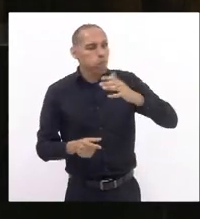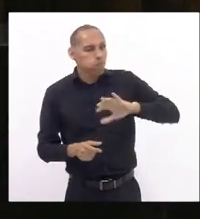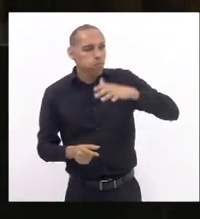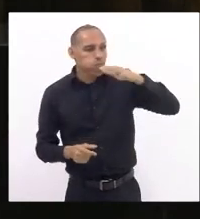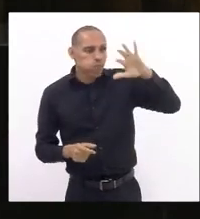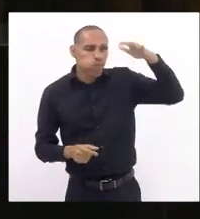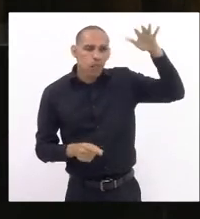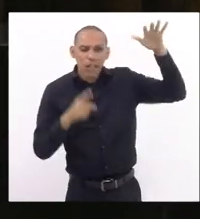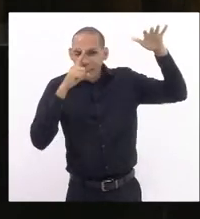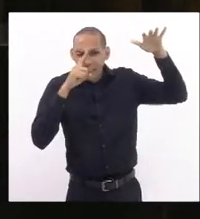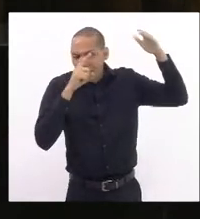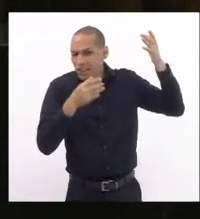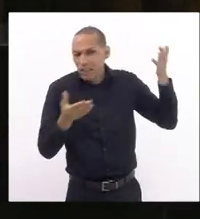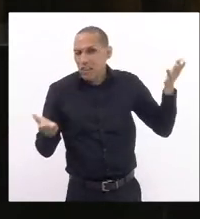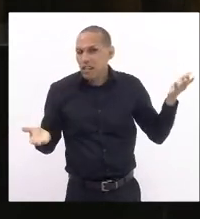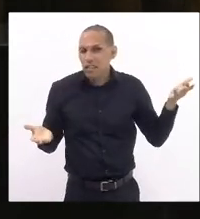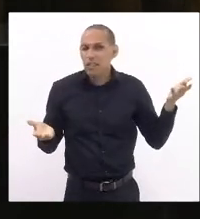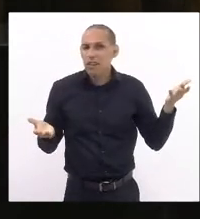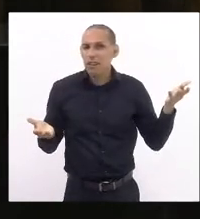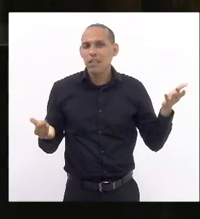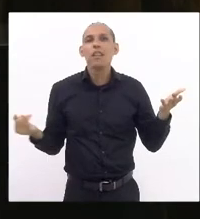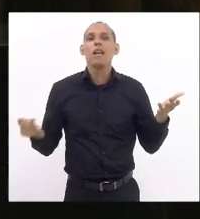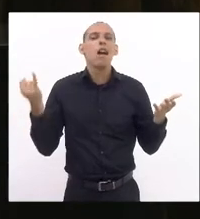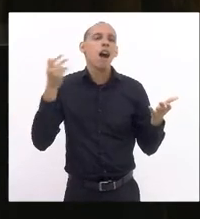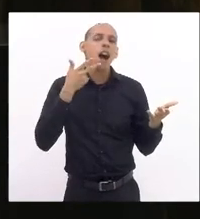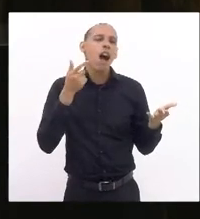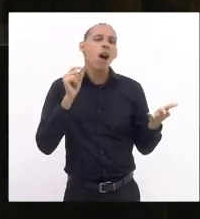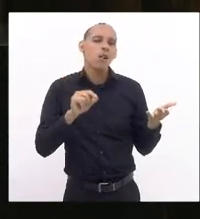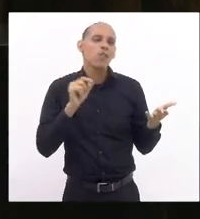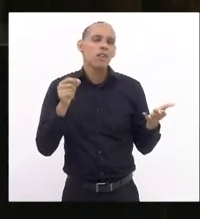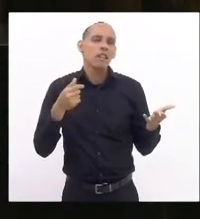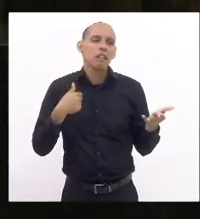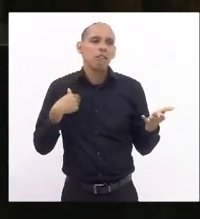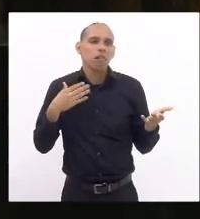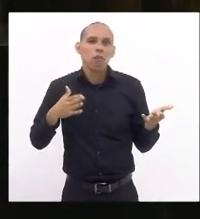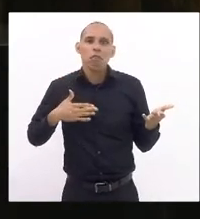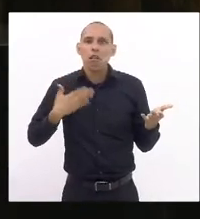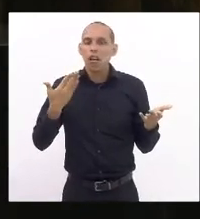de risco. E aí é importante dizer que eu fiquei muito